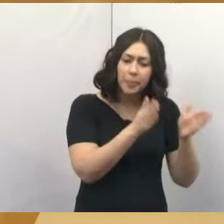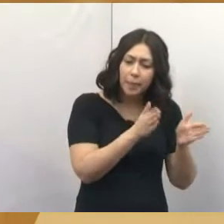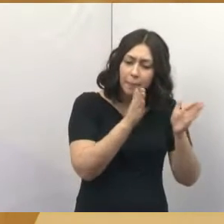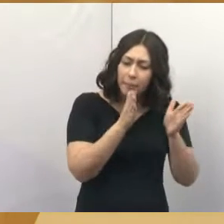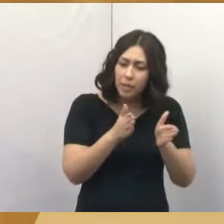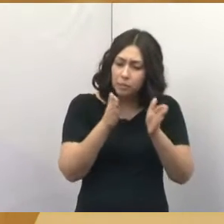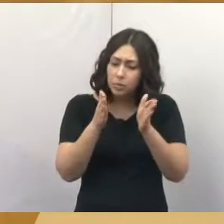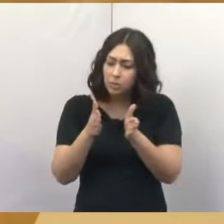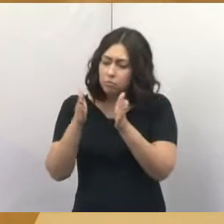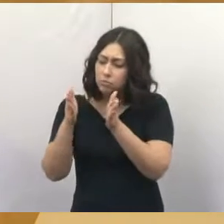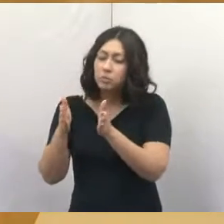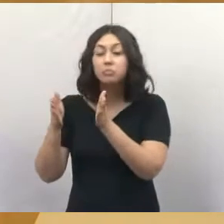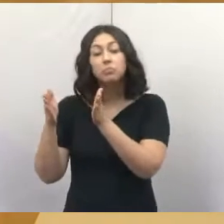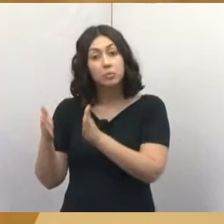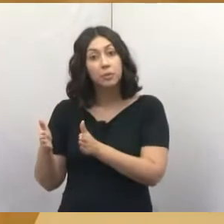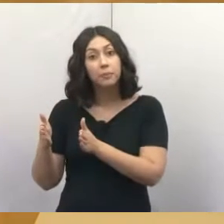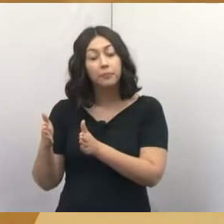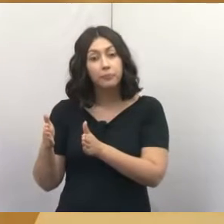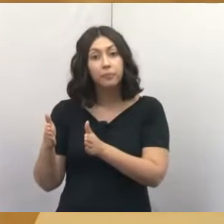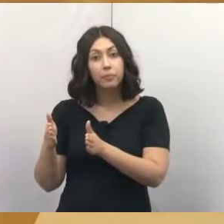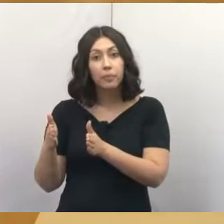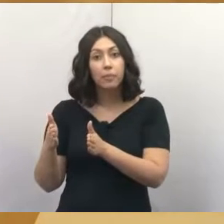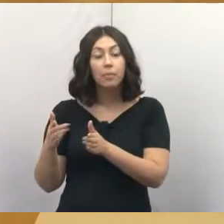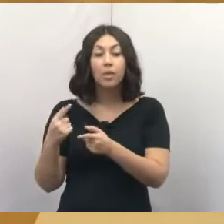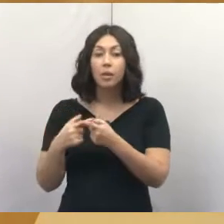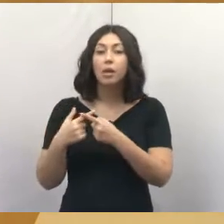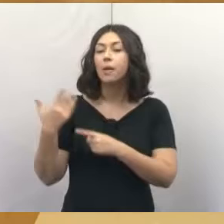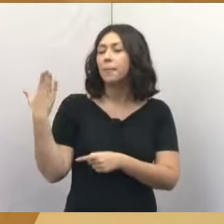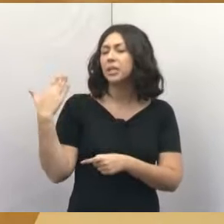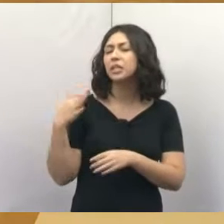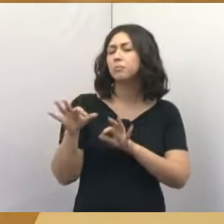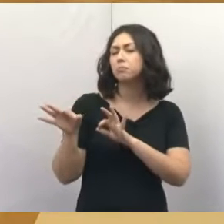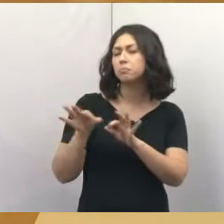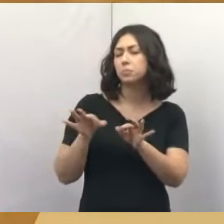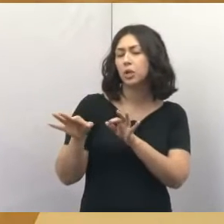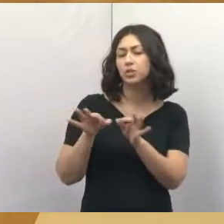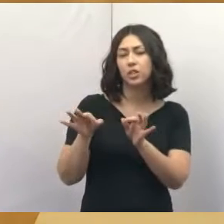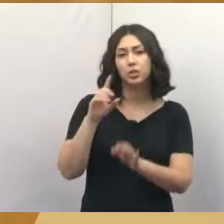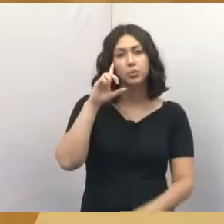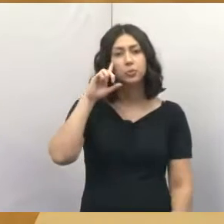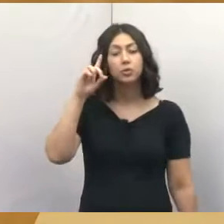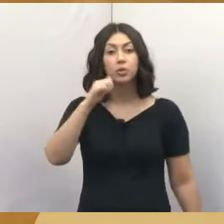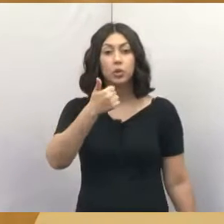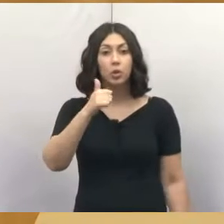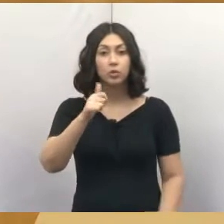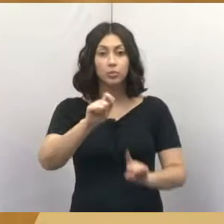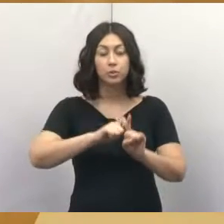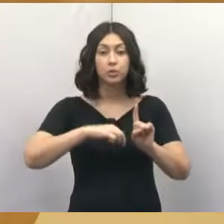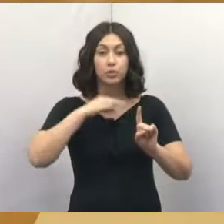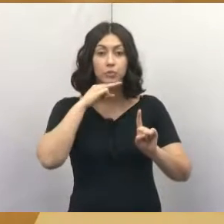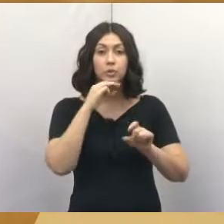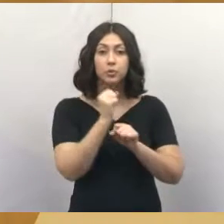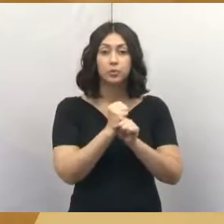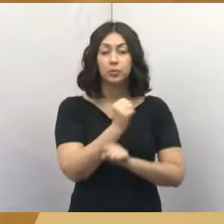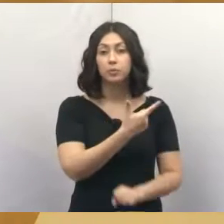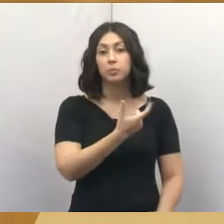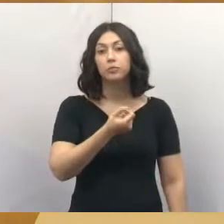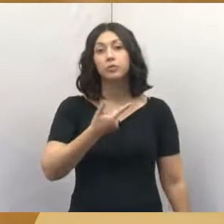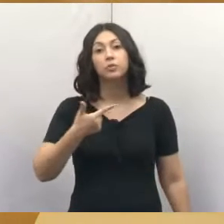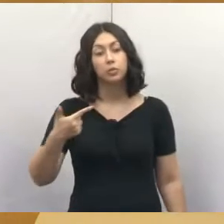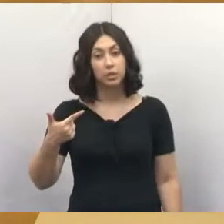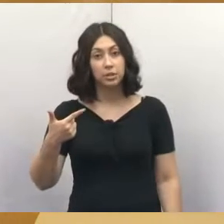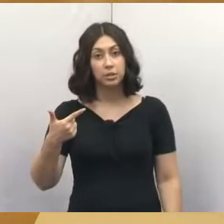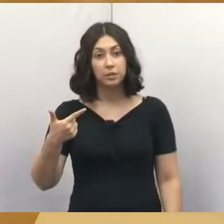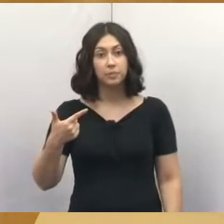atual regimento interno, a partir de um anteprojeto proposto no dia 11 de março de 2022, pelo servidor desta